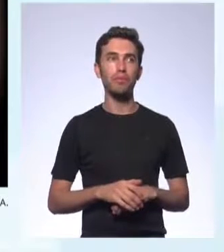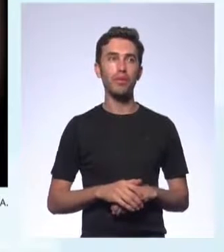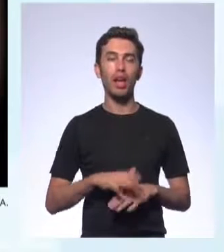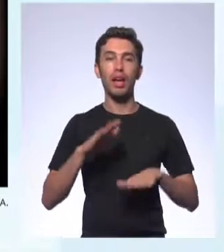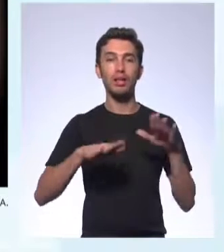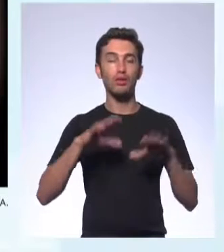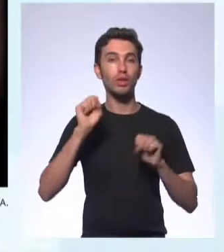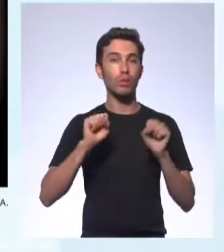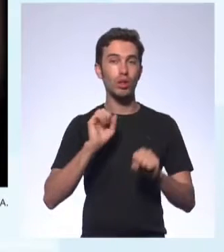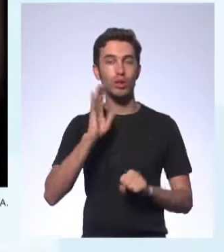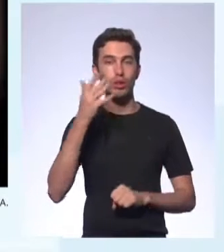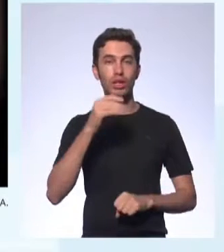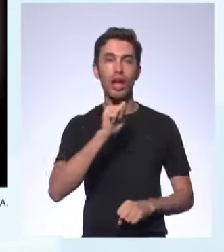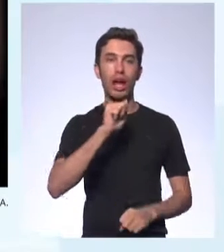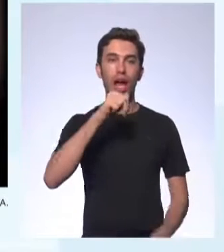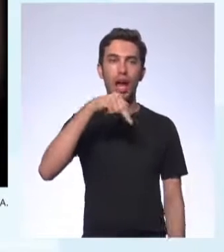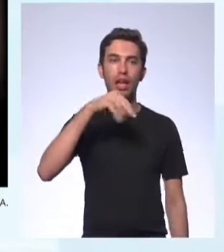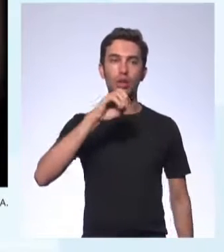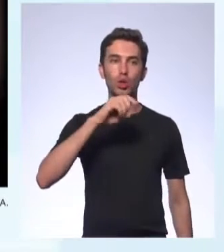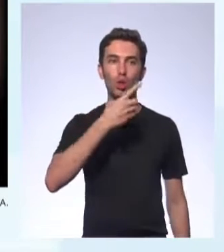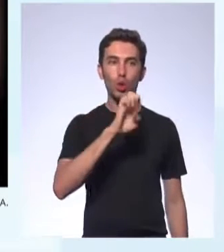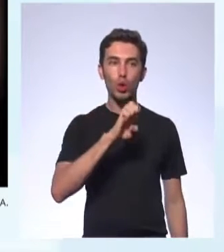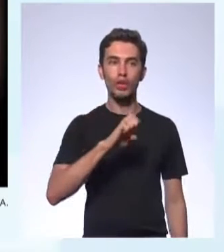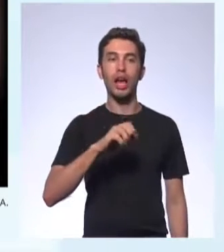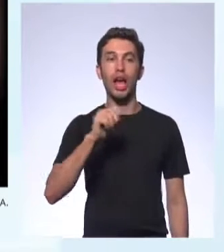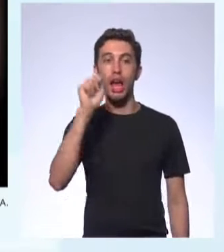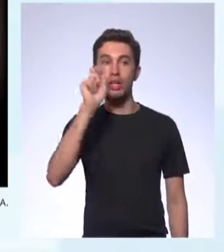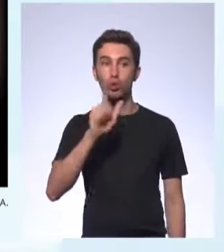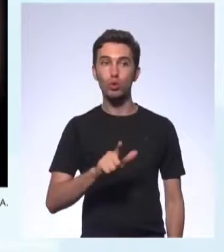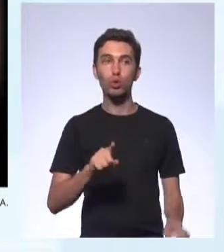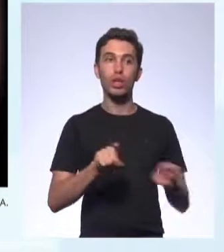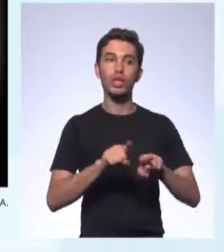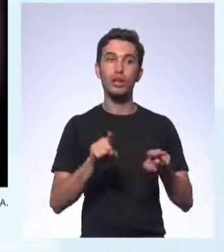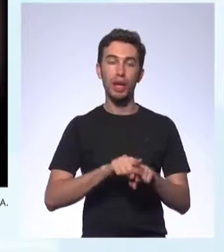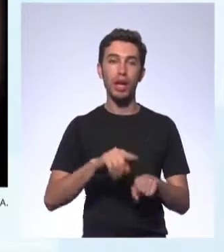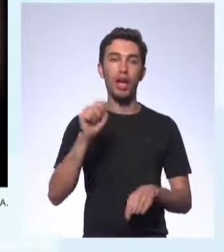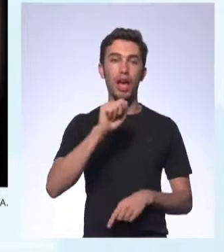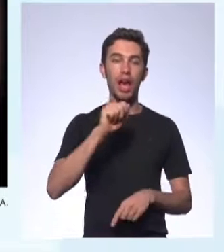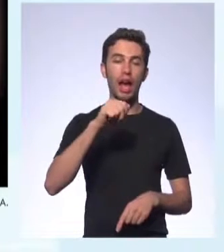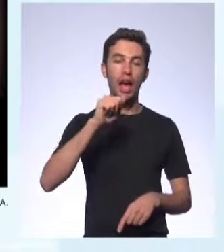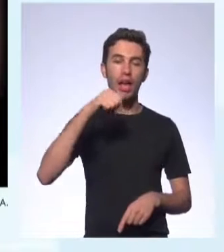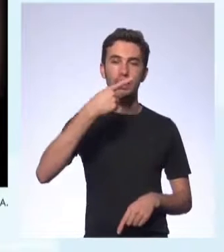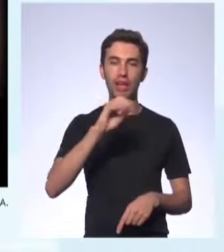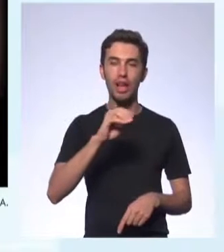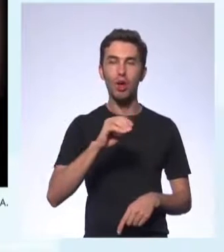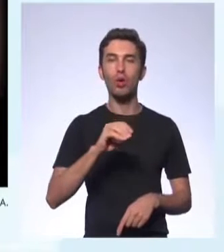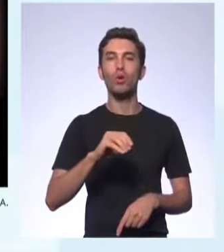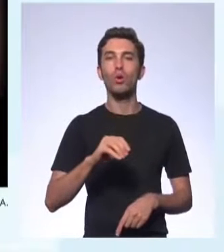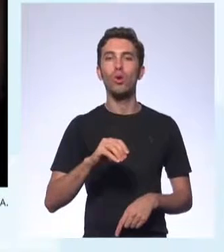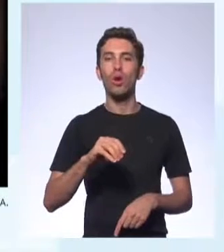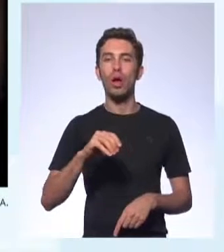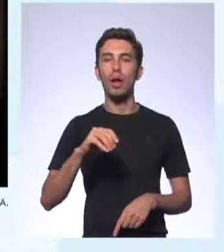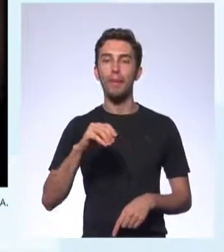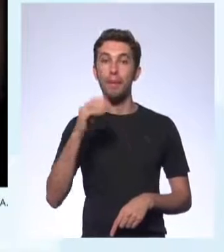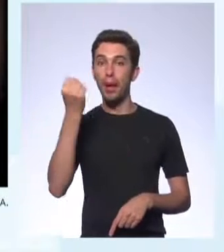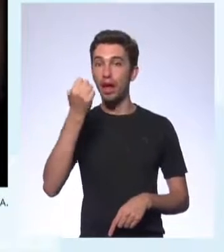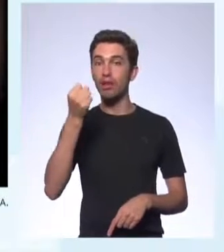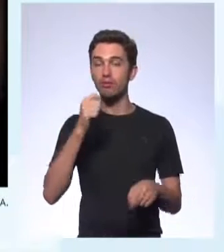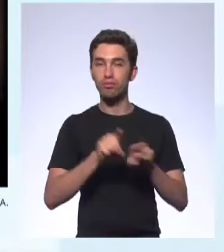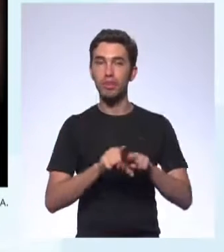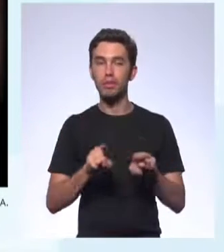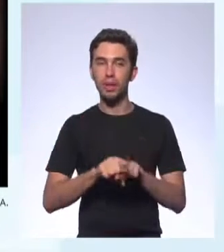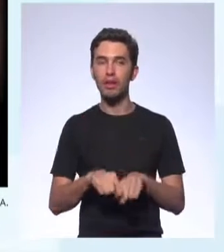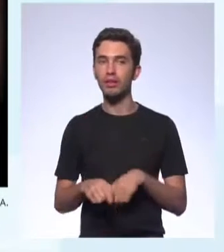anões azuis e anões brancas, né? Estrelas anões brancas são ali no final da vida